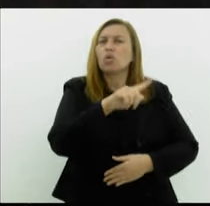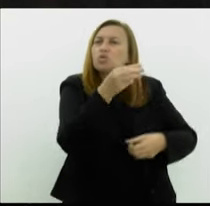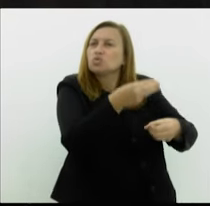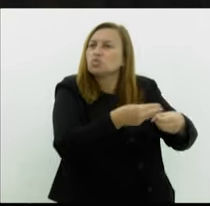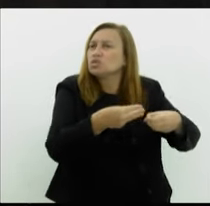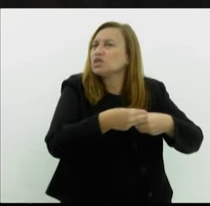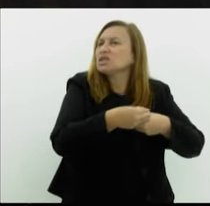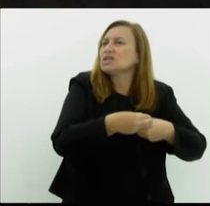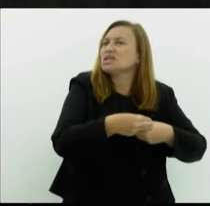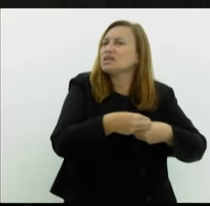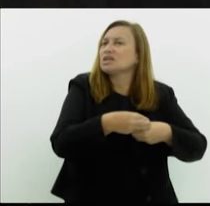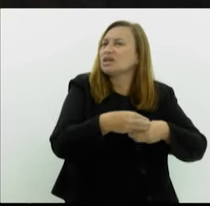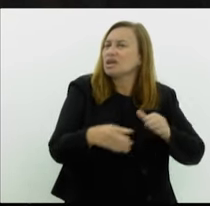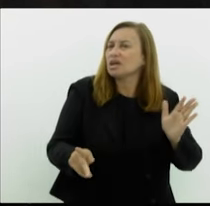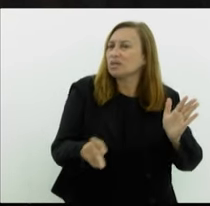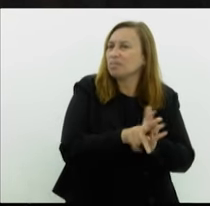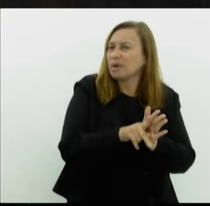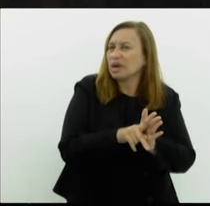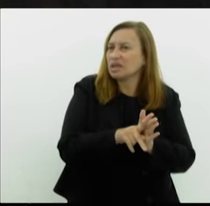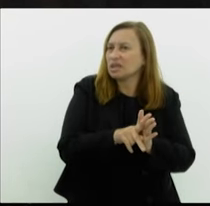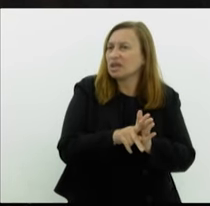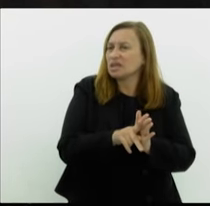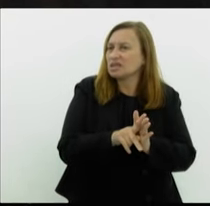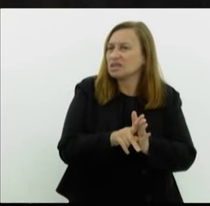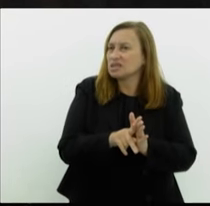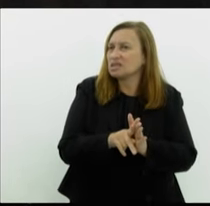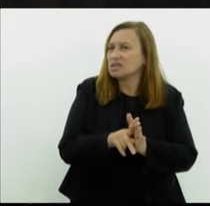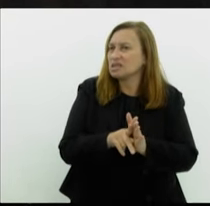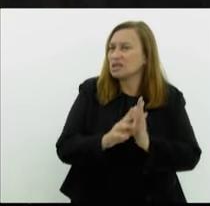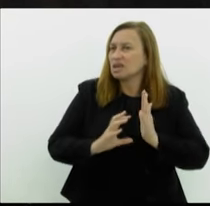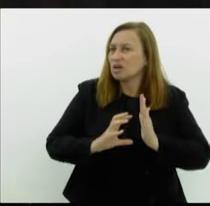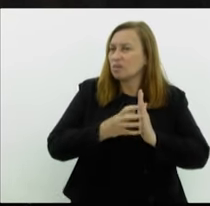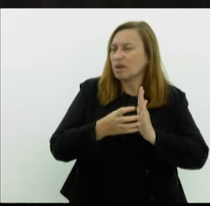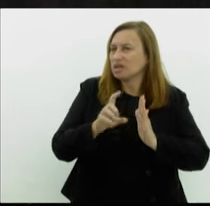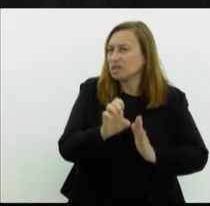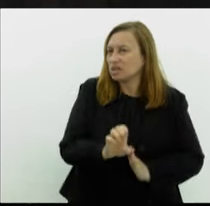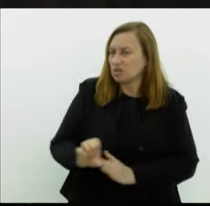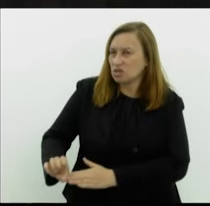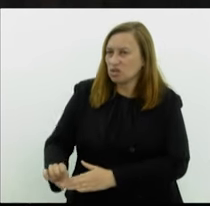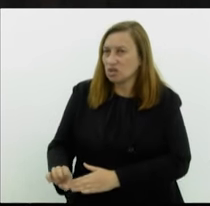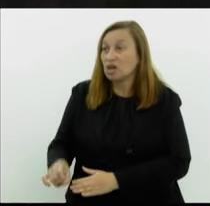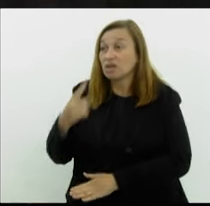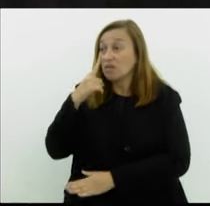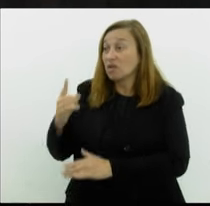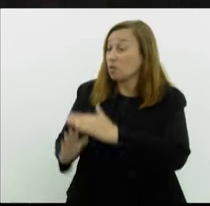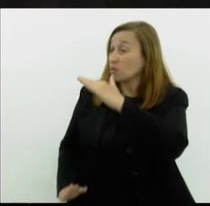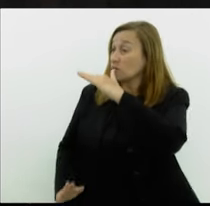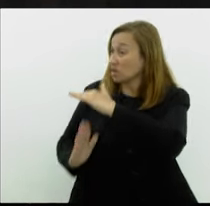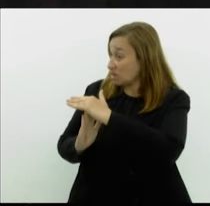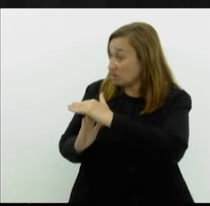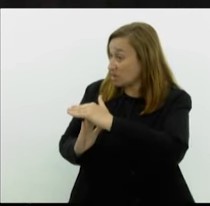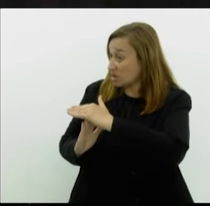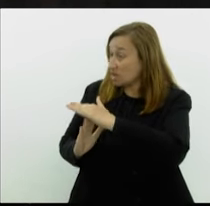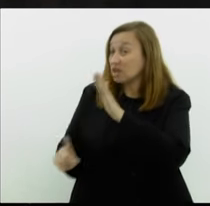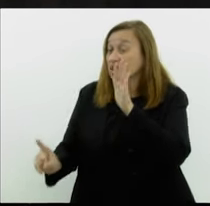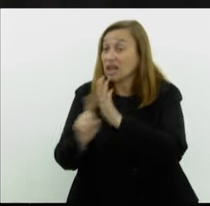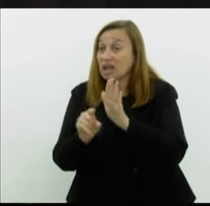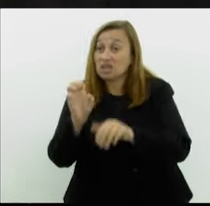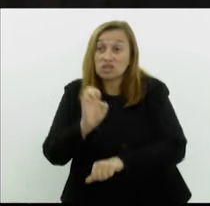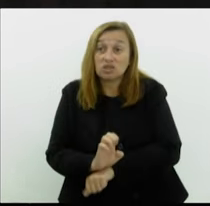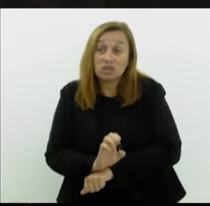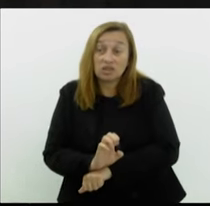que fazem parte da bancada de oposição aqui, vocês verão que esse limite fixado na lei estadual